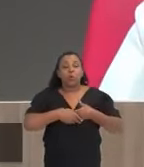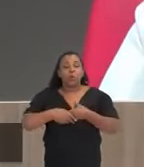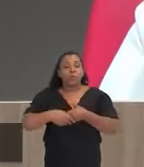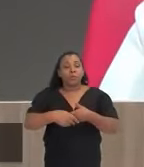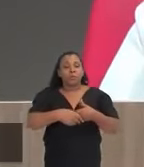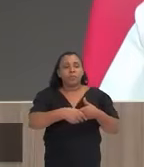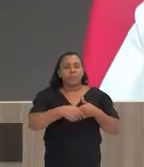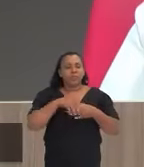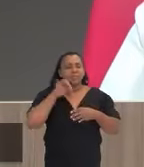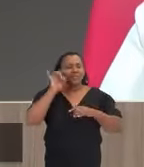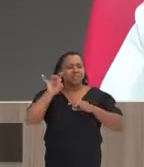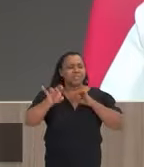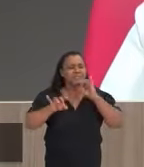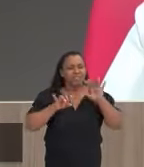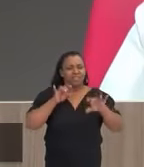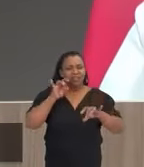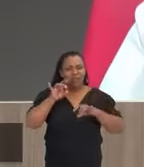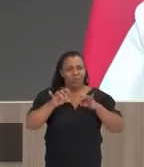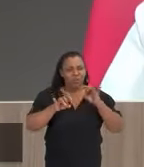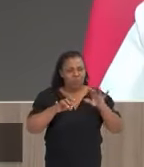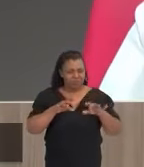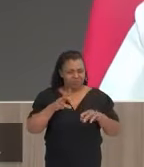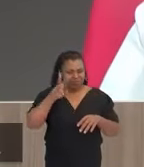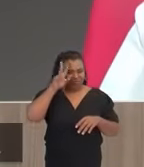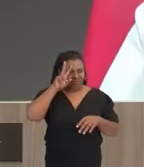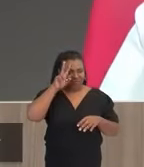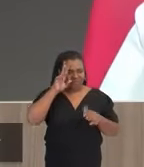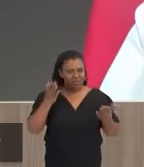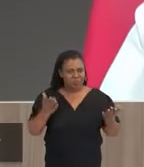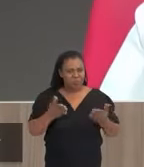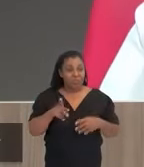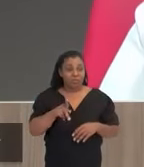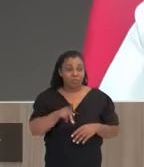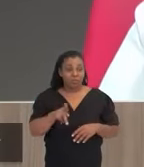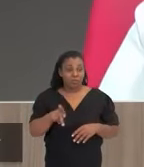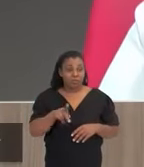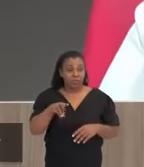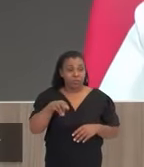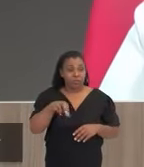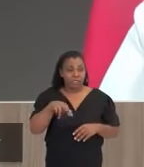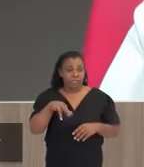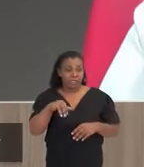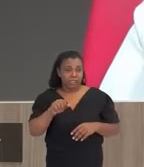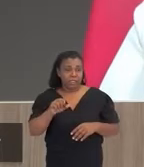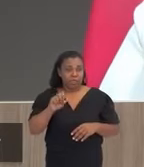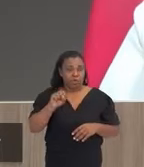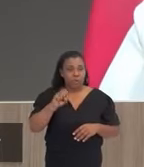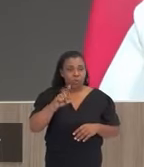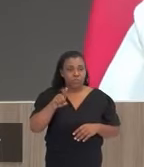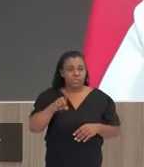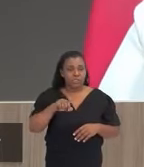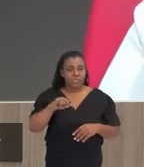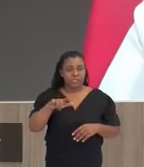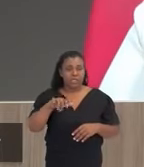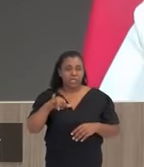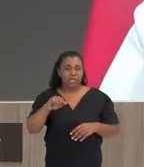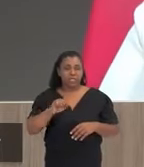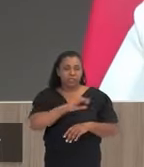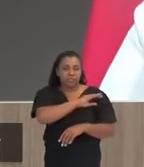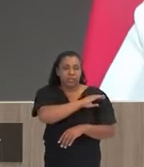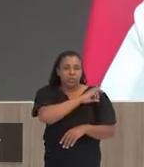um cumprimento especial, que me passou aqui, à professora Maria Osileia Bezerra Menezes, que é a